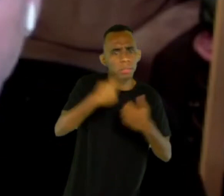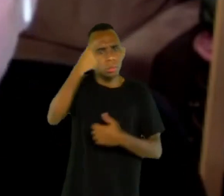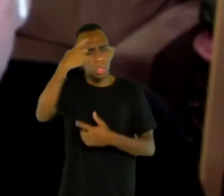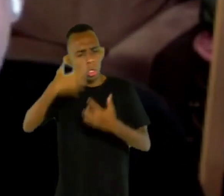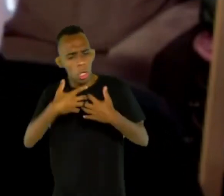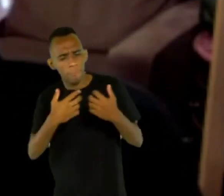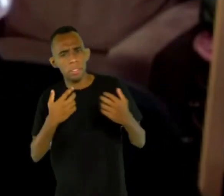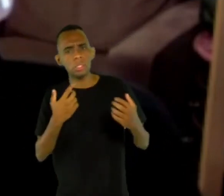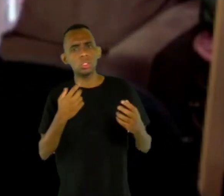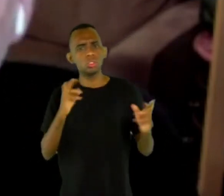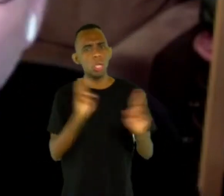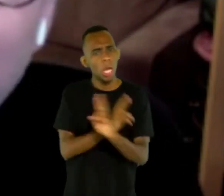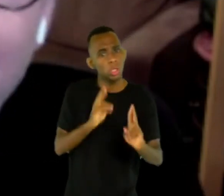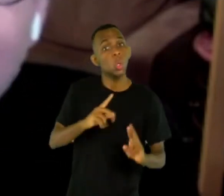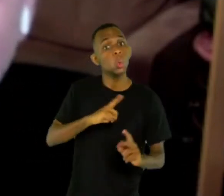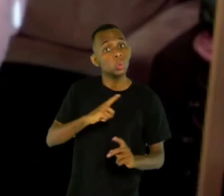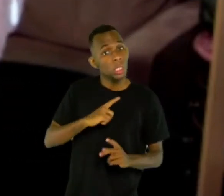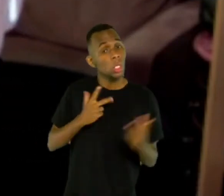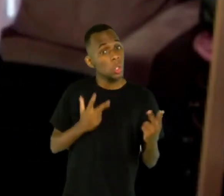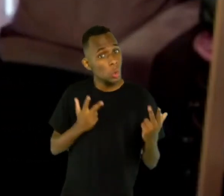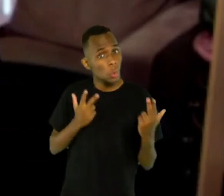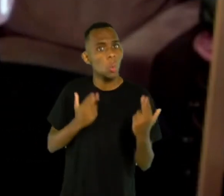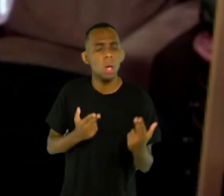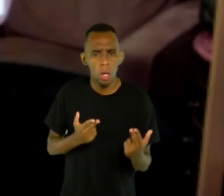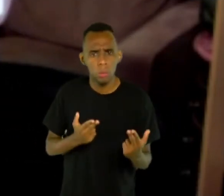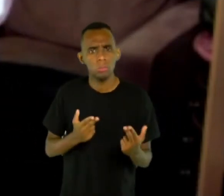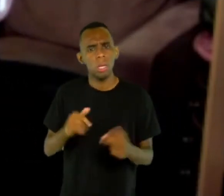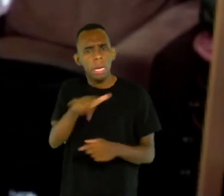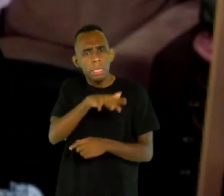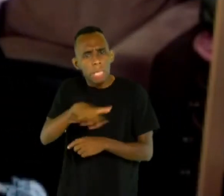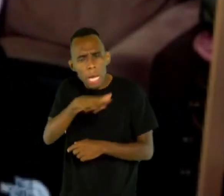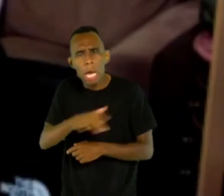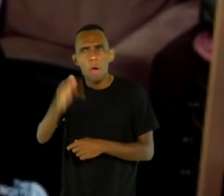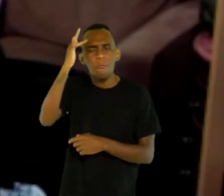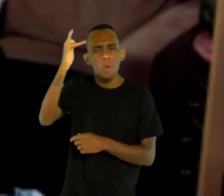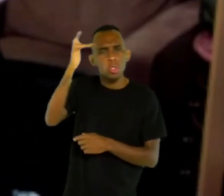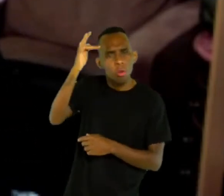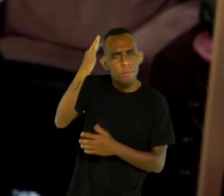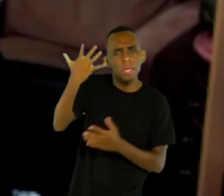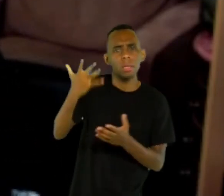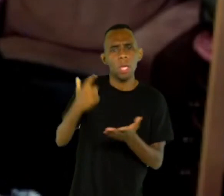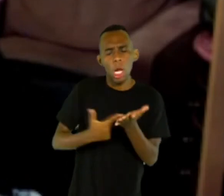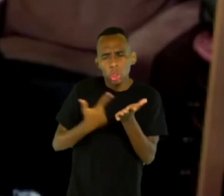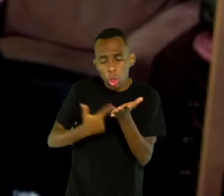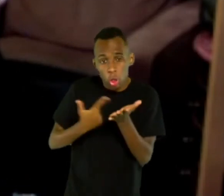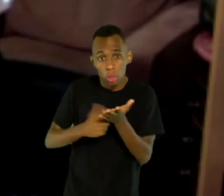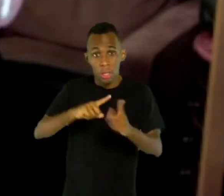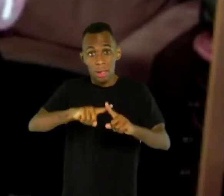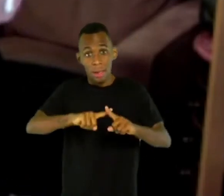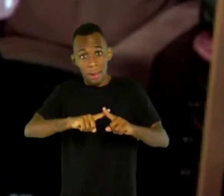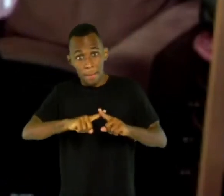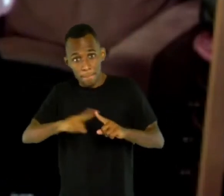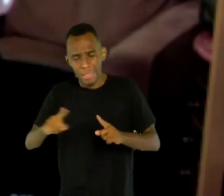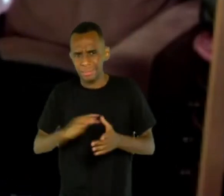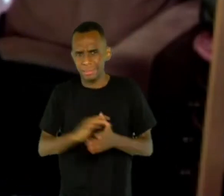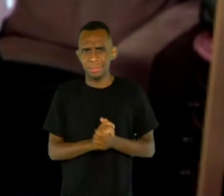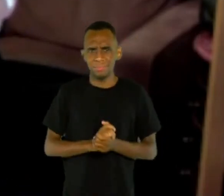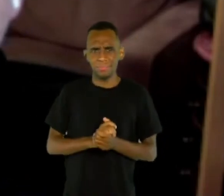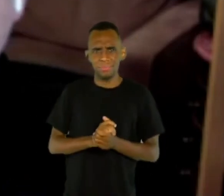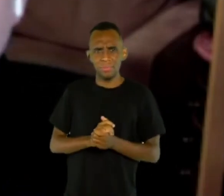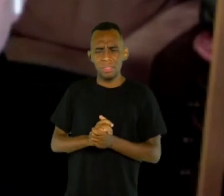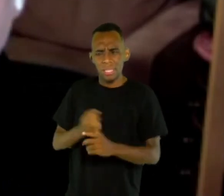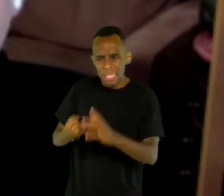Ela é professora de literatura e filosofia, tem a ver comigo. Agora, dar voz a uma pessoa de extrema-direita, com